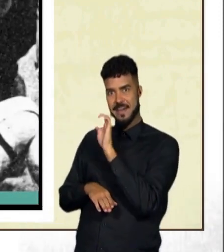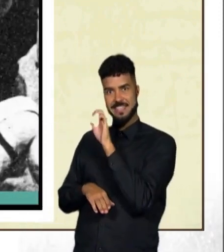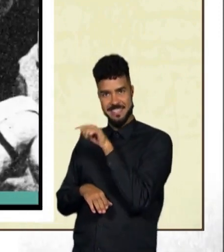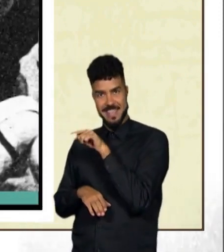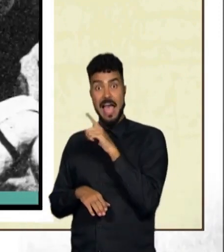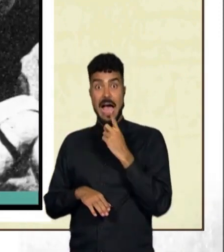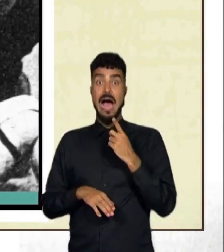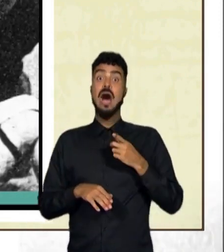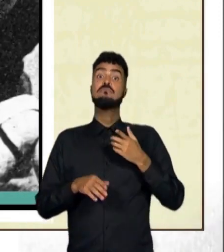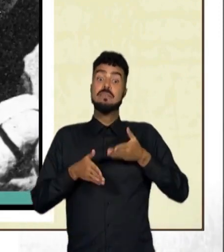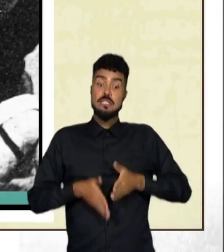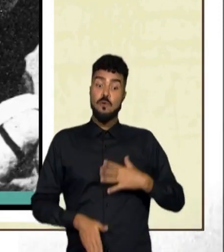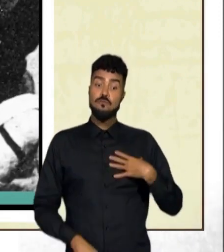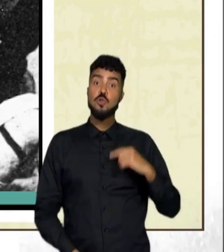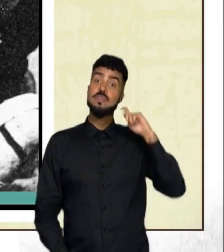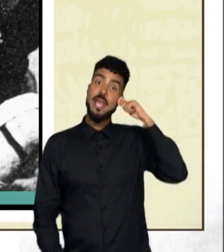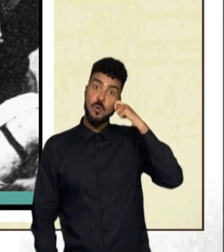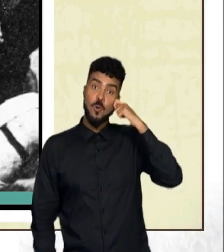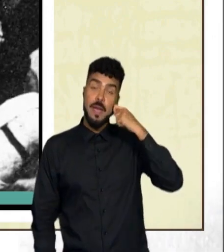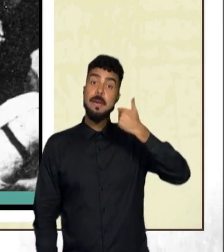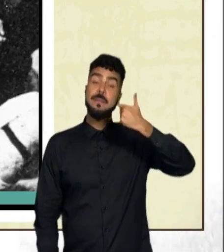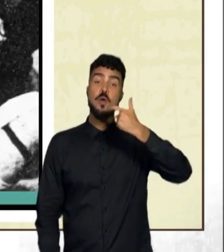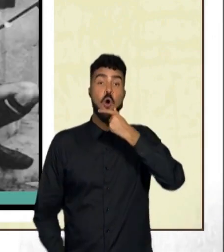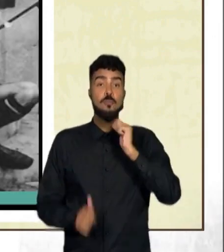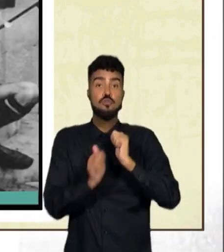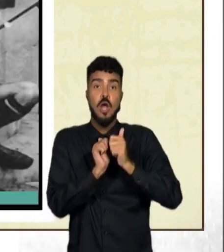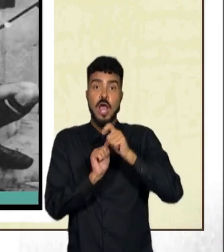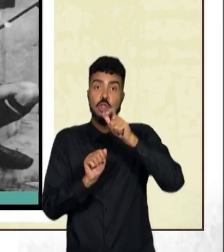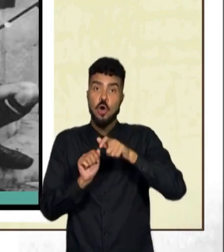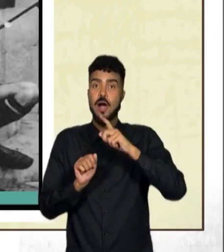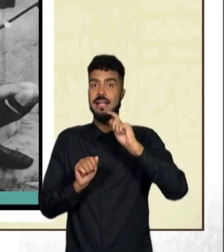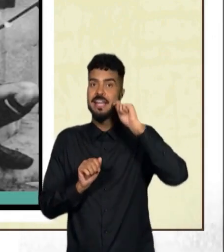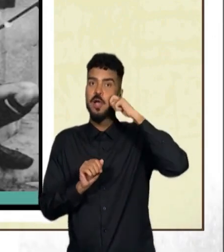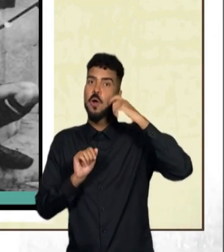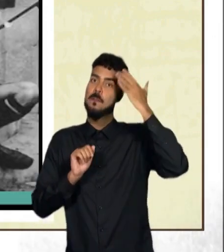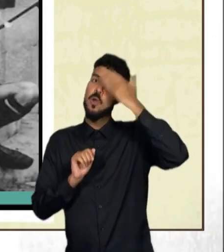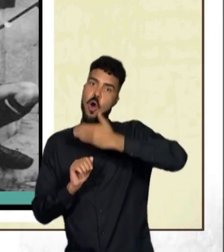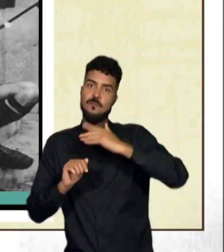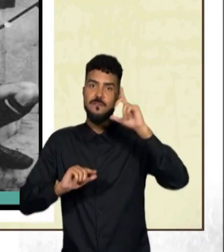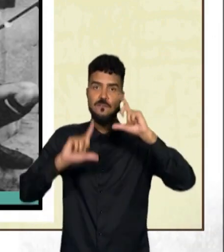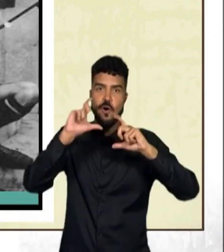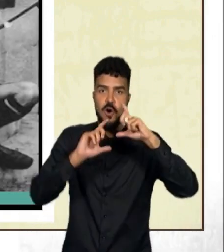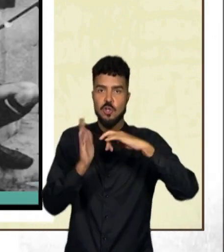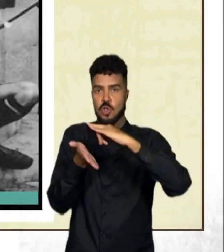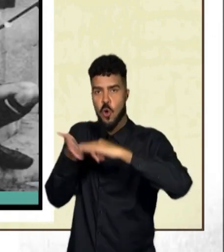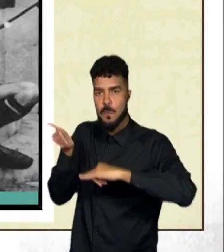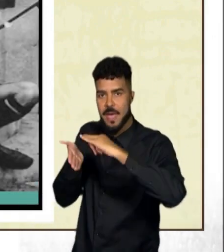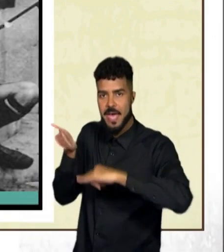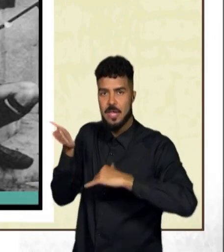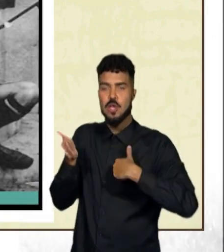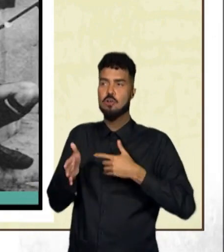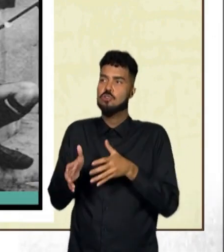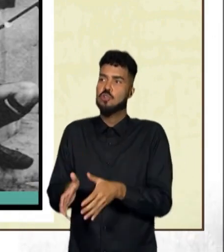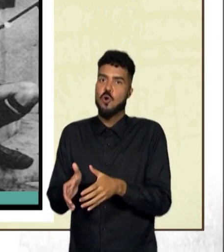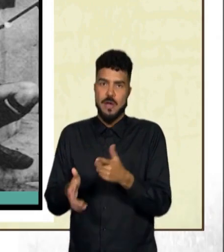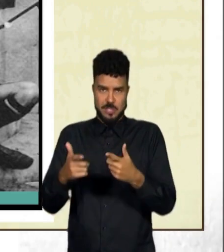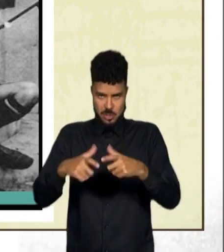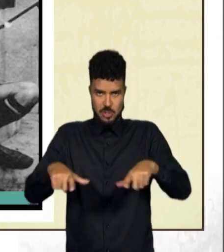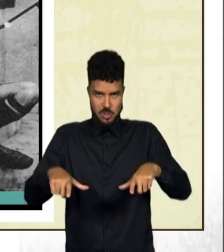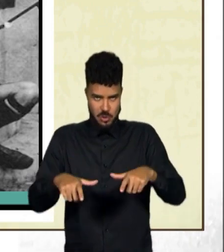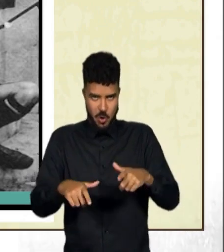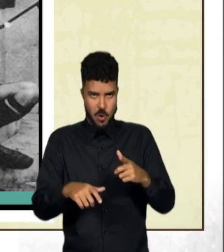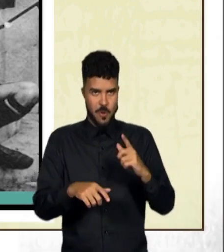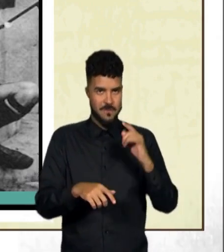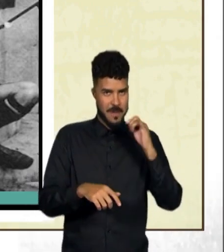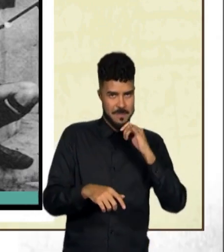primeiro jogador negro a fazer parte de uma equipe de futebol no país, comprovadamente, com fotos. E não só ele joga essa partida, mas ele joga